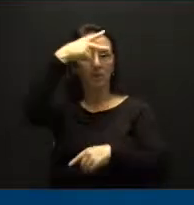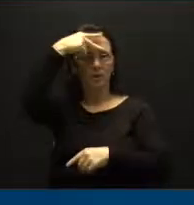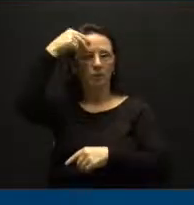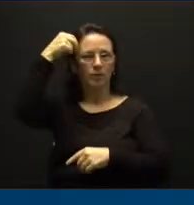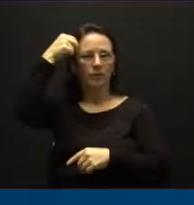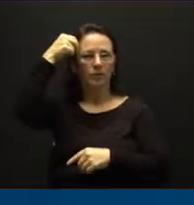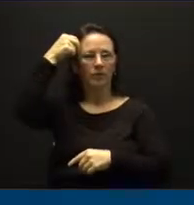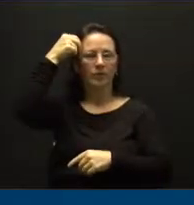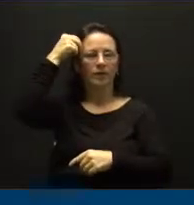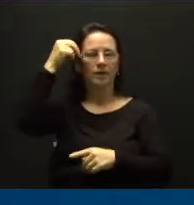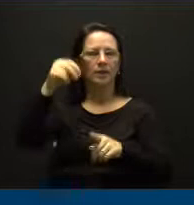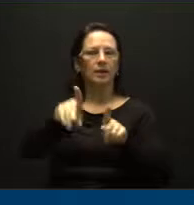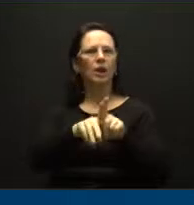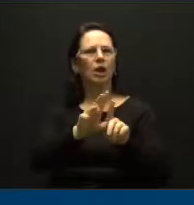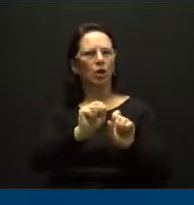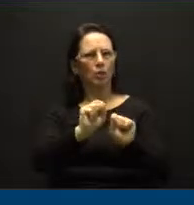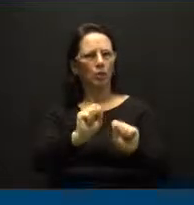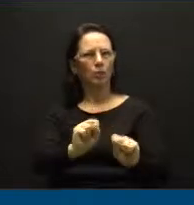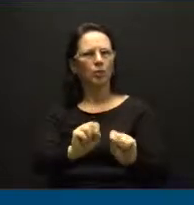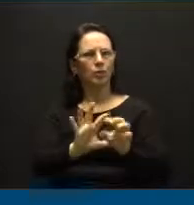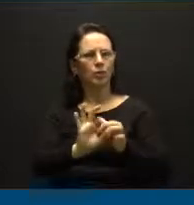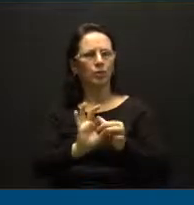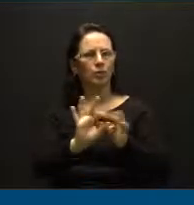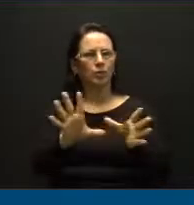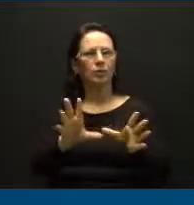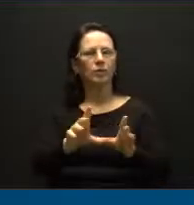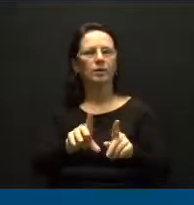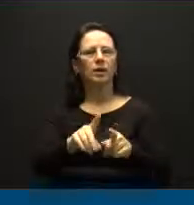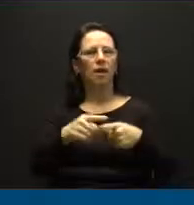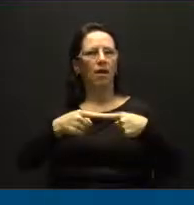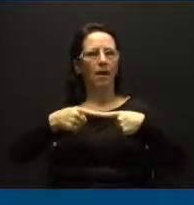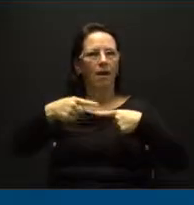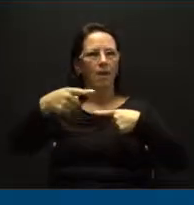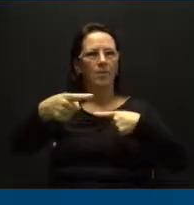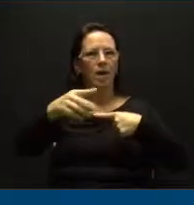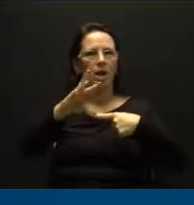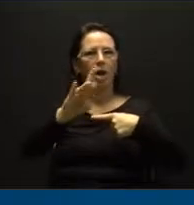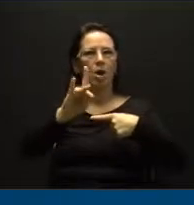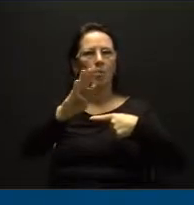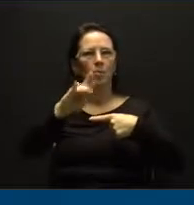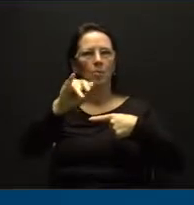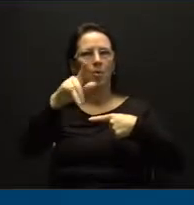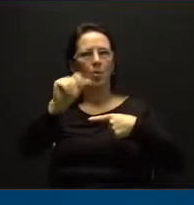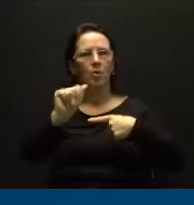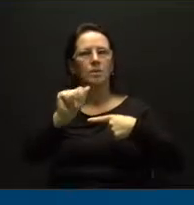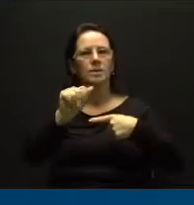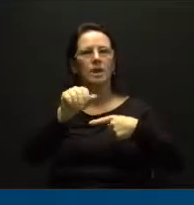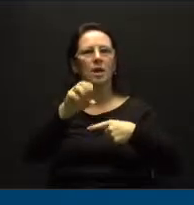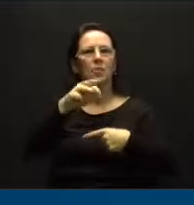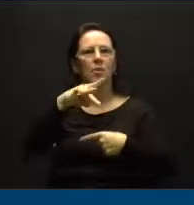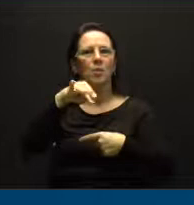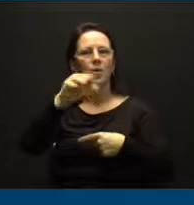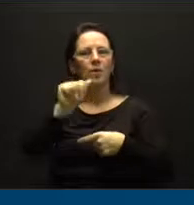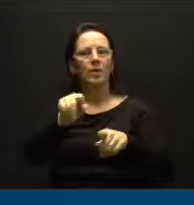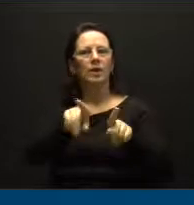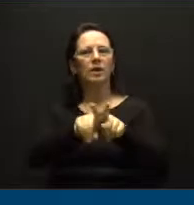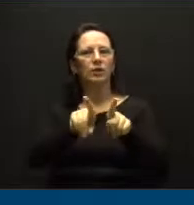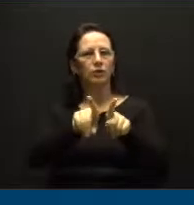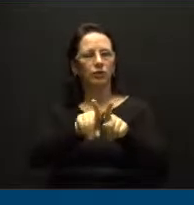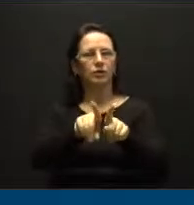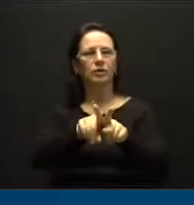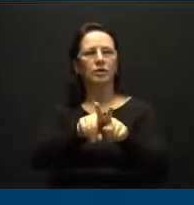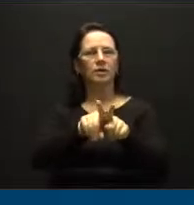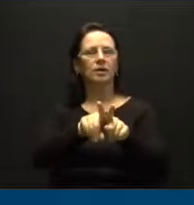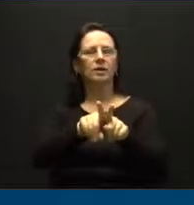que autoriza o poder executivo a prorrogar o bolsa moradia instituído pela lei 3610